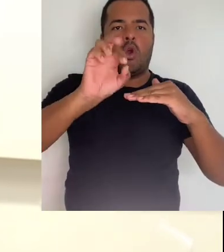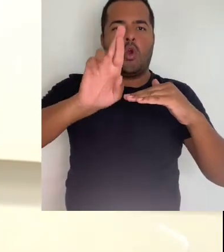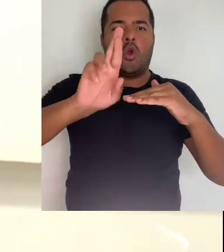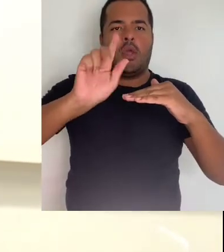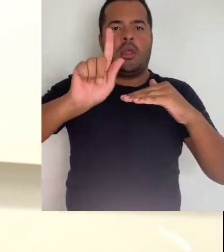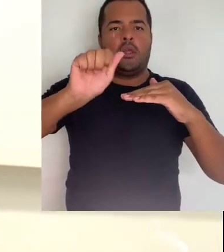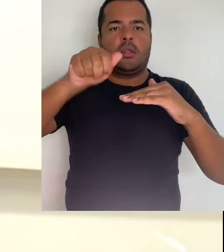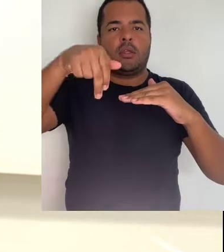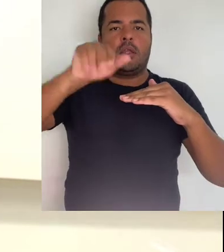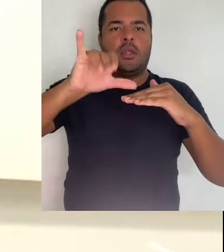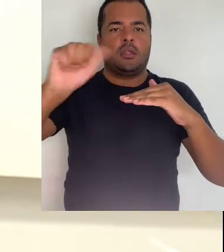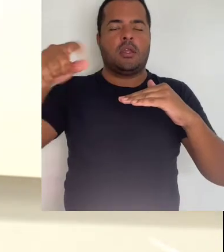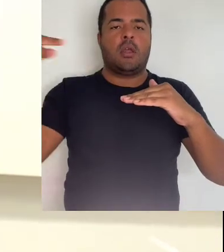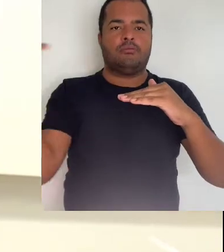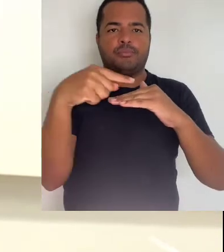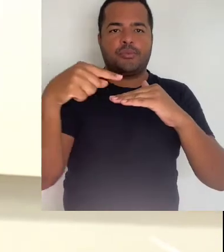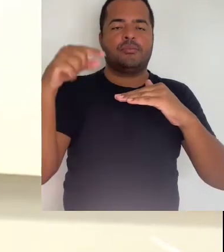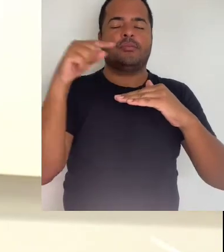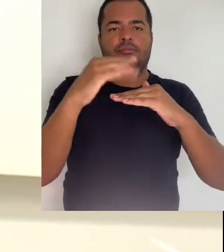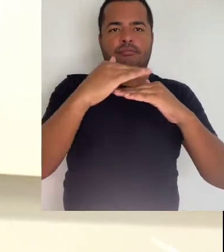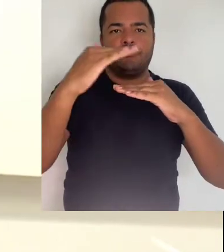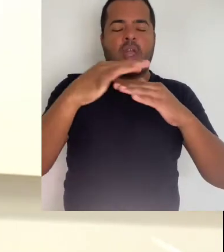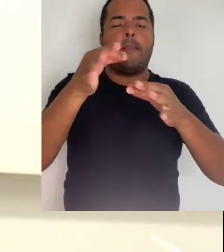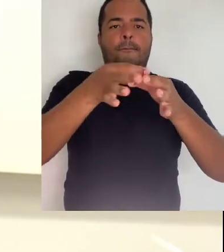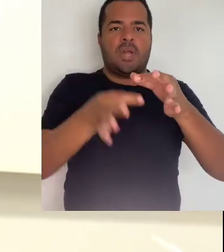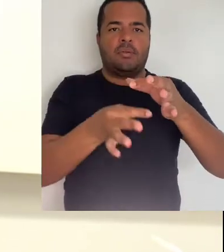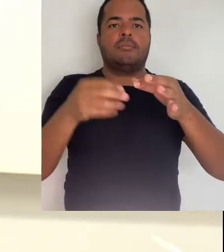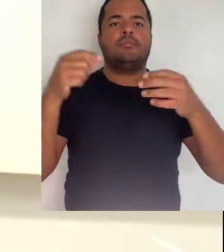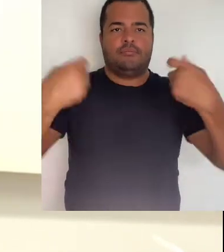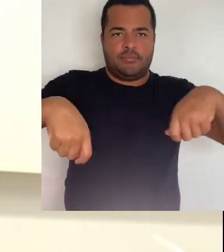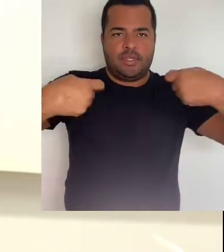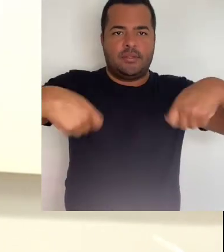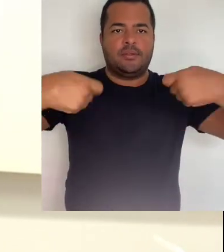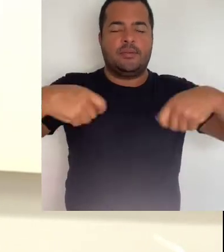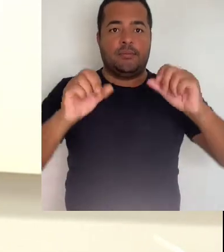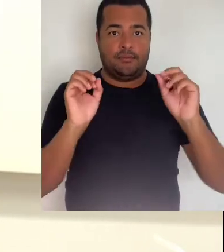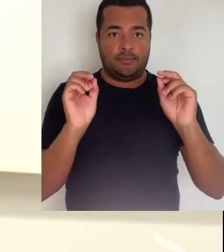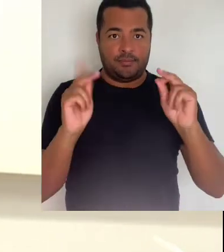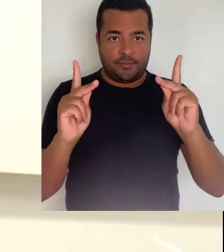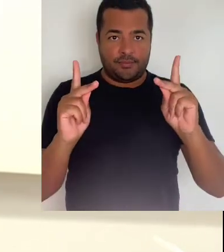a fase orgânica. Aqui restou no funil,